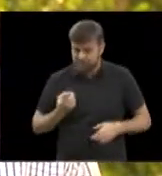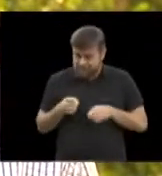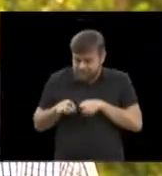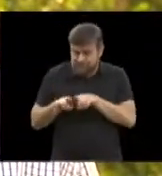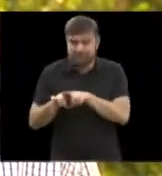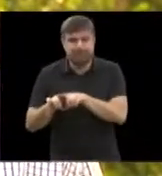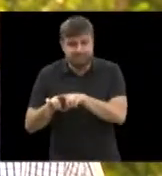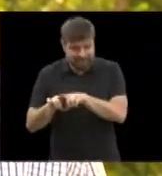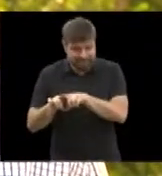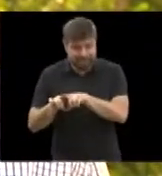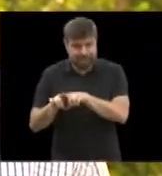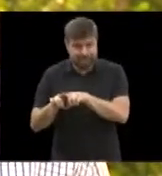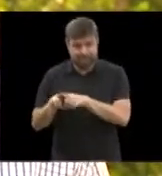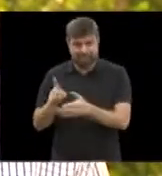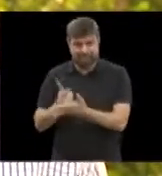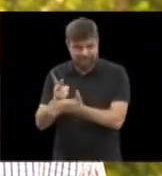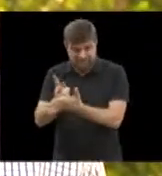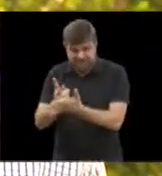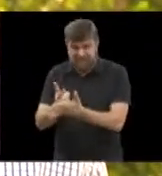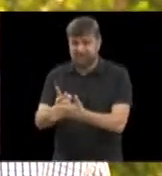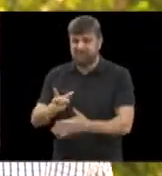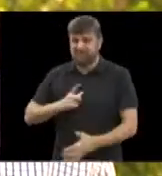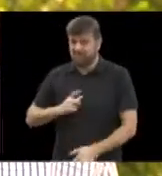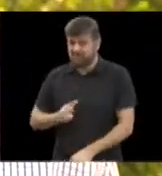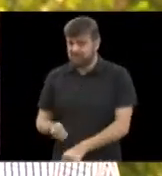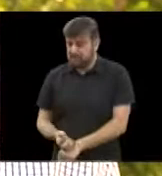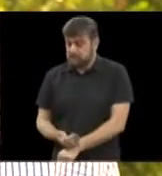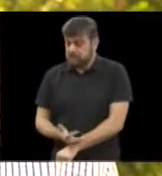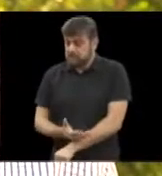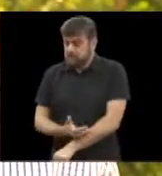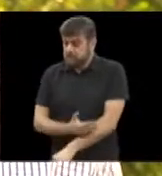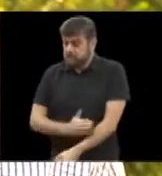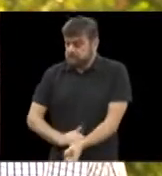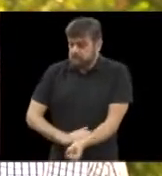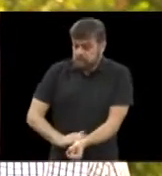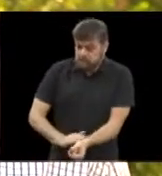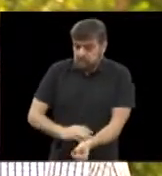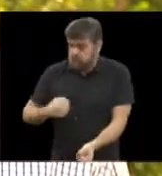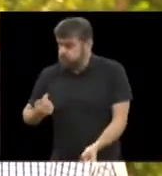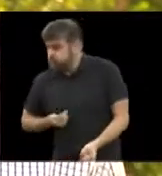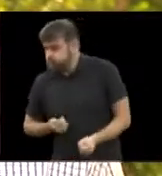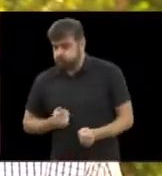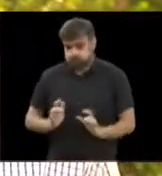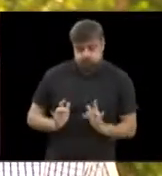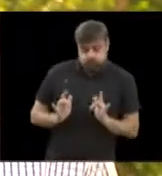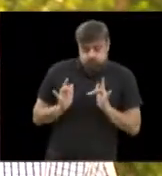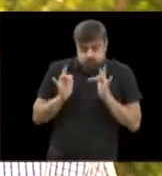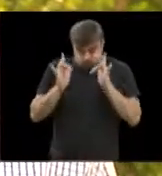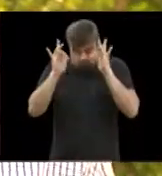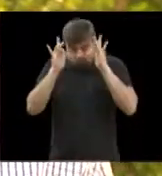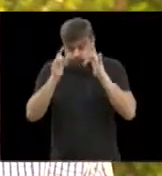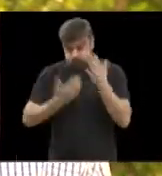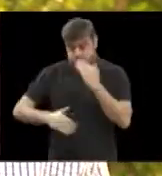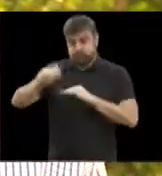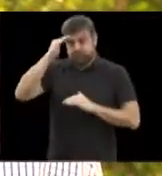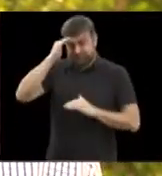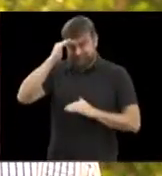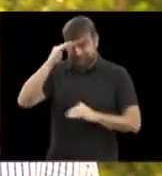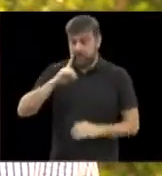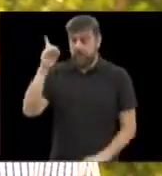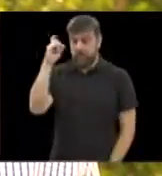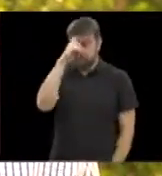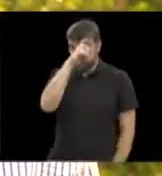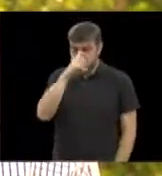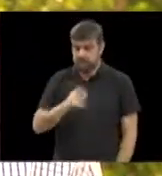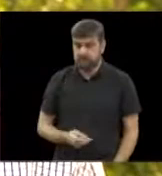casal, porque o processo ele acaba aumentando a carga emocional e a administração disso